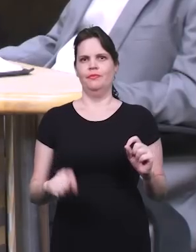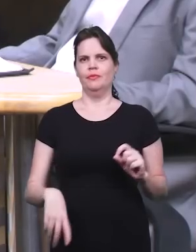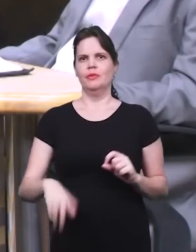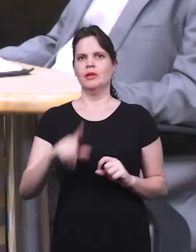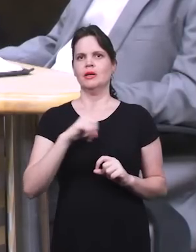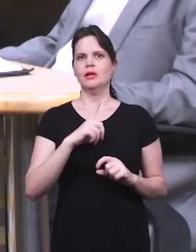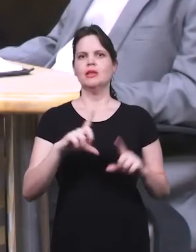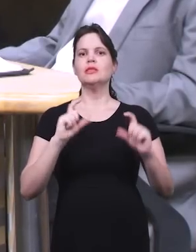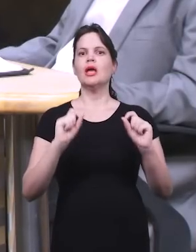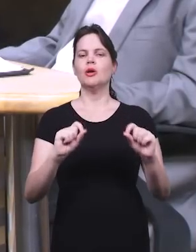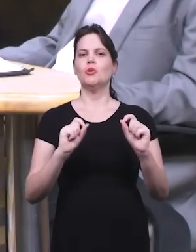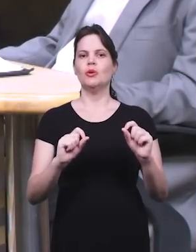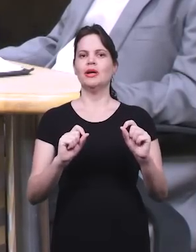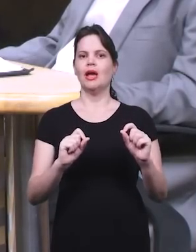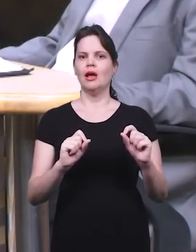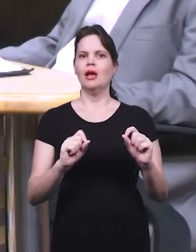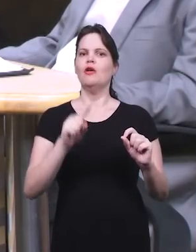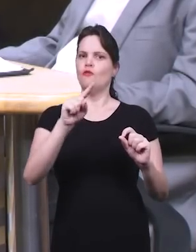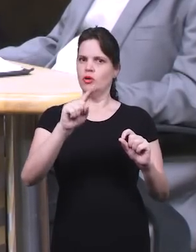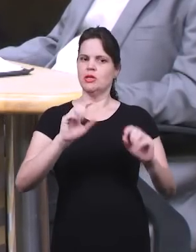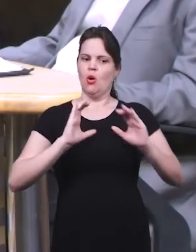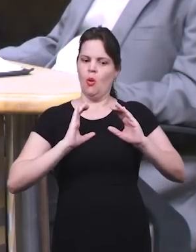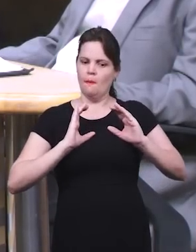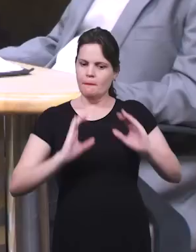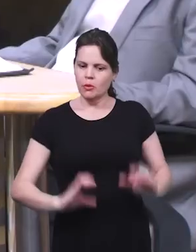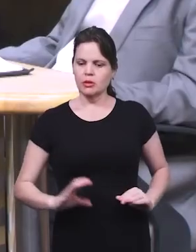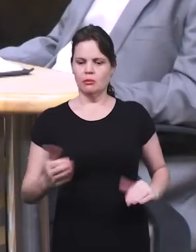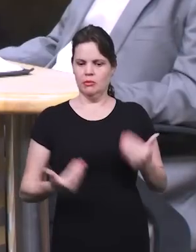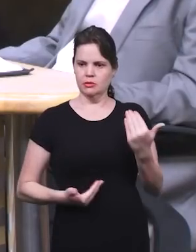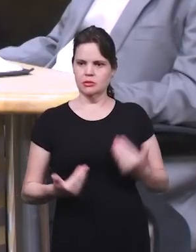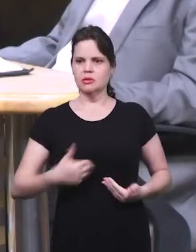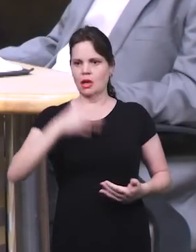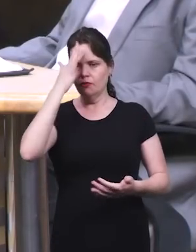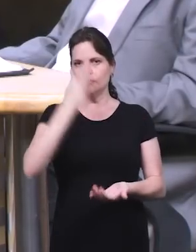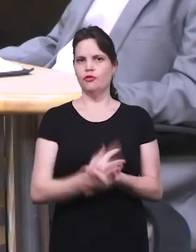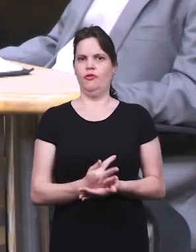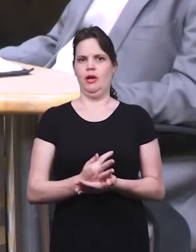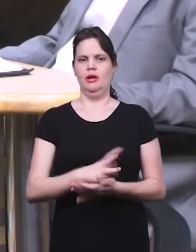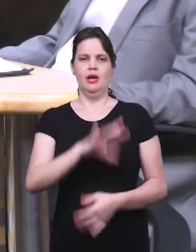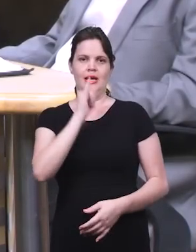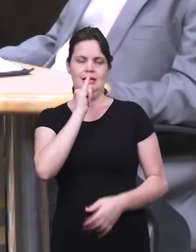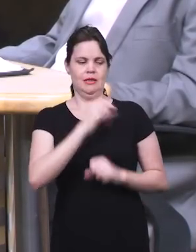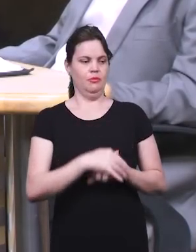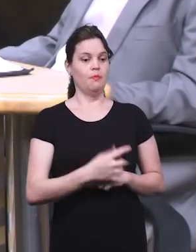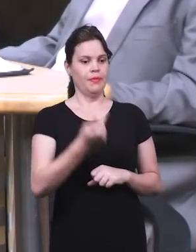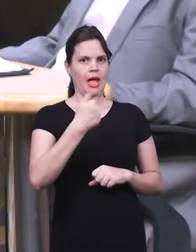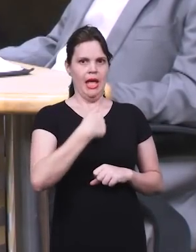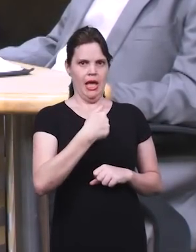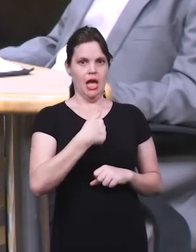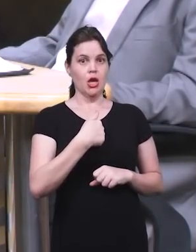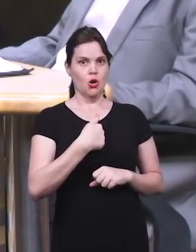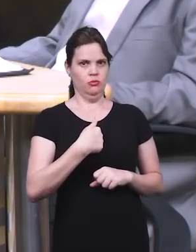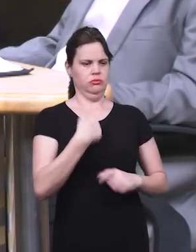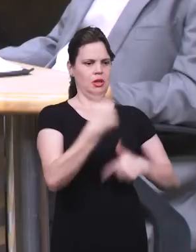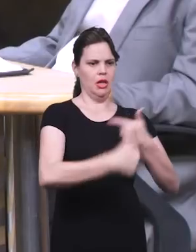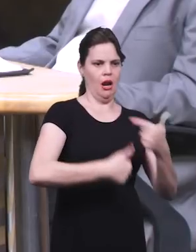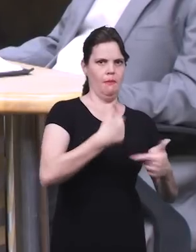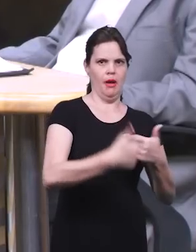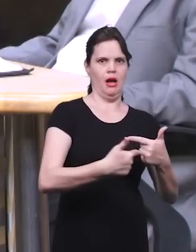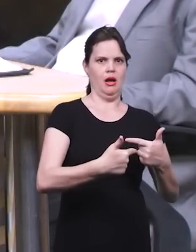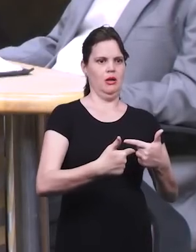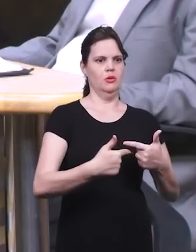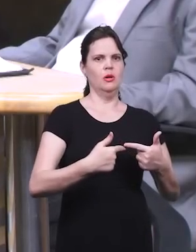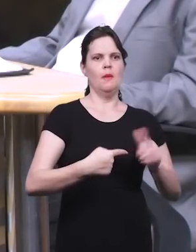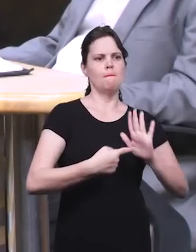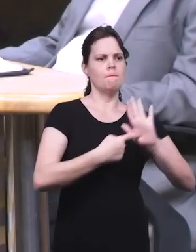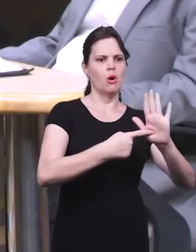tem as obras, que é acompanhada das obras da fé. Ou seja, A fé sem obras é morta, né, que diz a